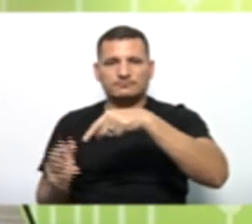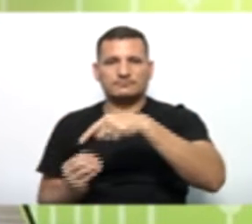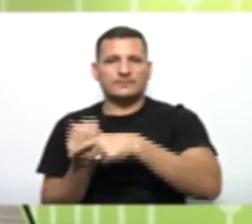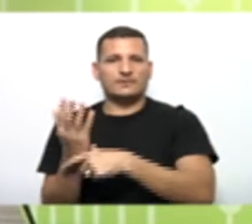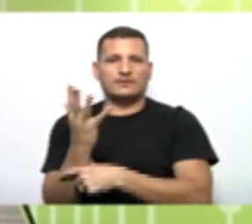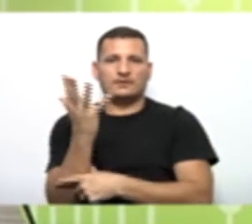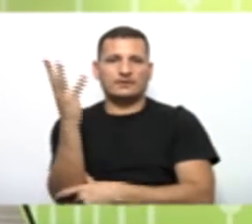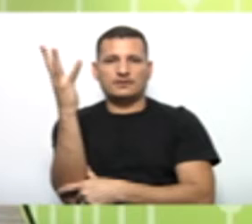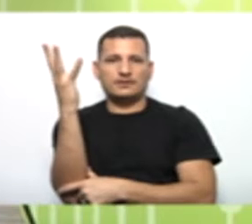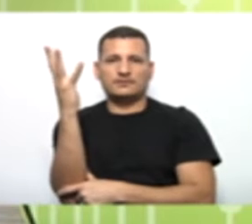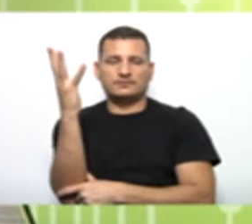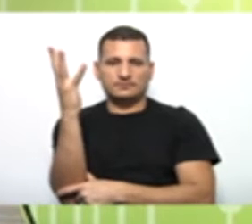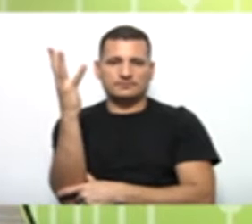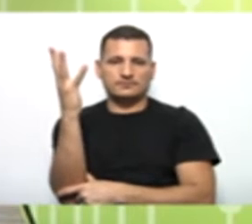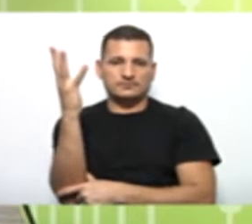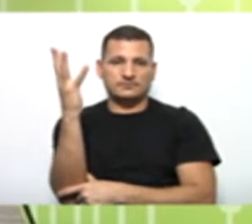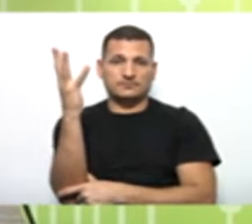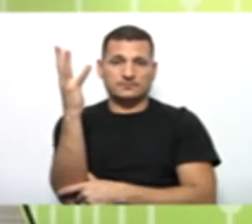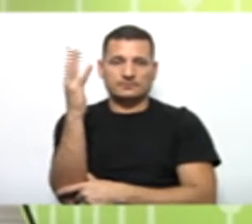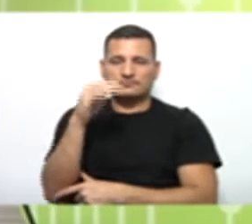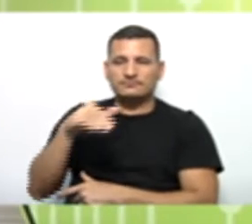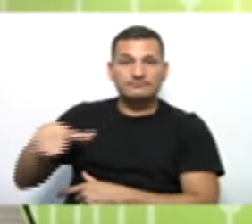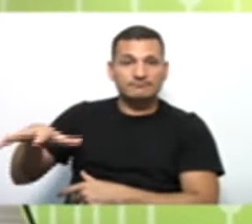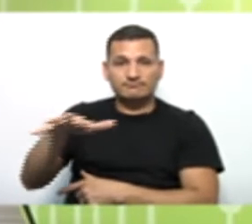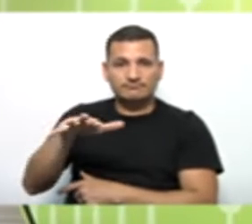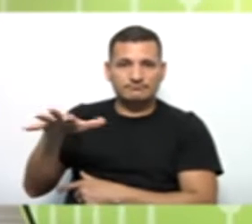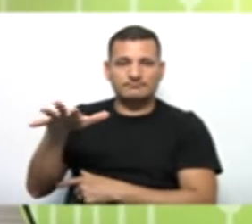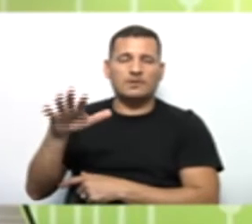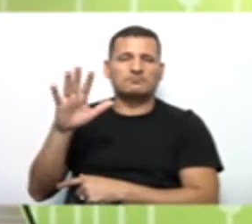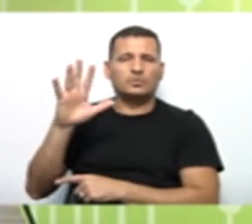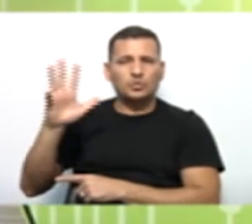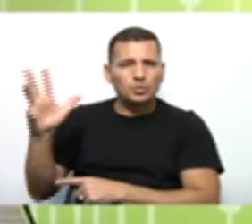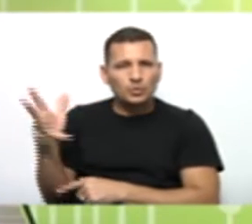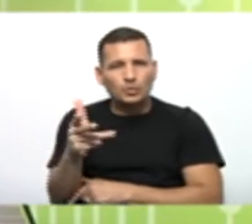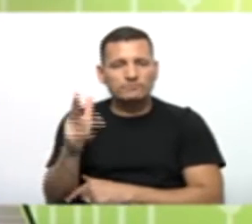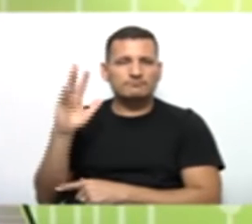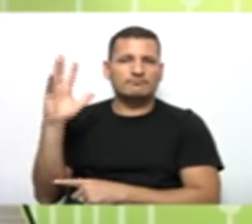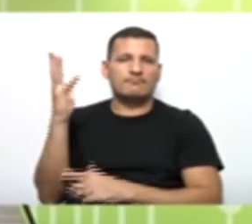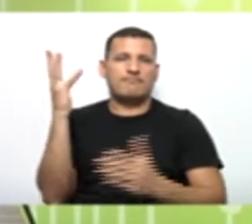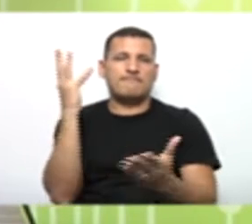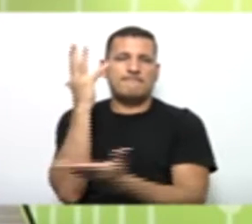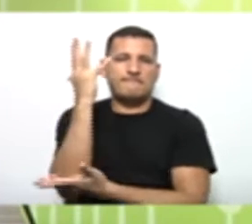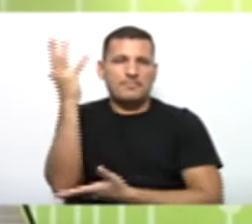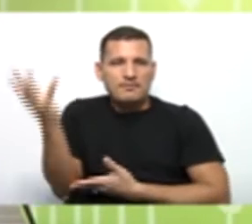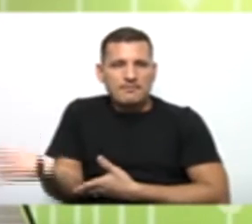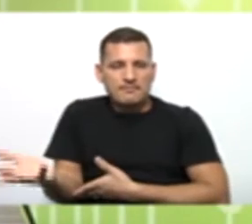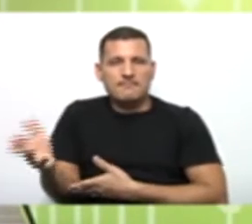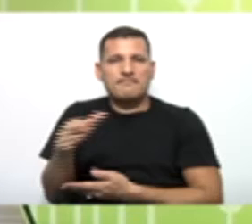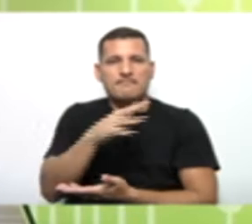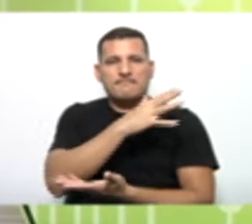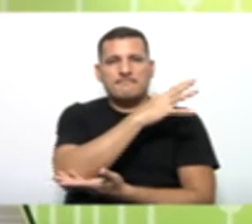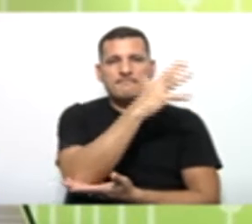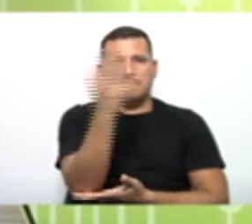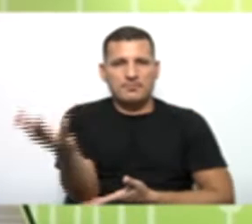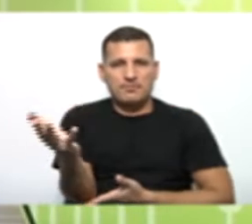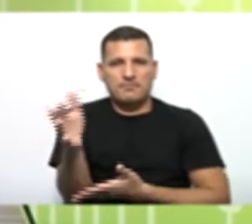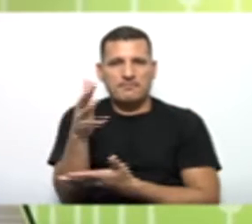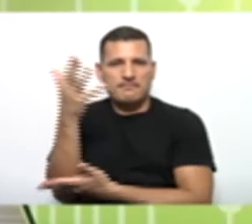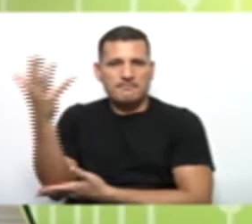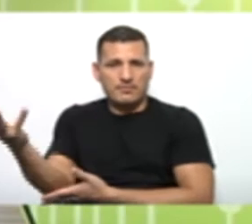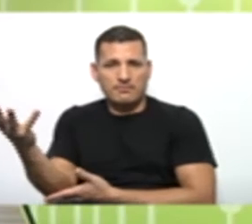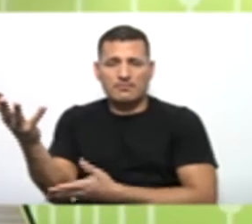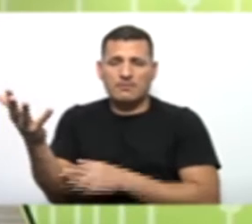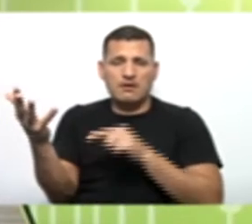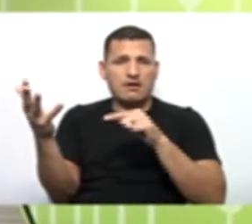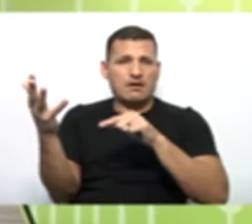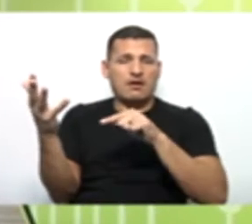produziam novas mudas para repovoar aquela floresta, vão ser todas cortadas. Vai sobrar só árvores que ainda não produziram sementes.